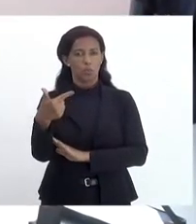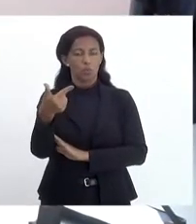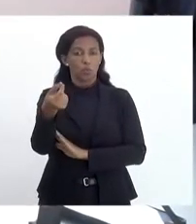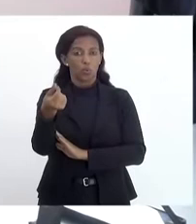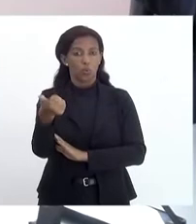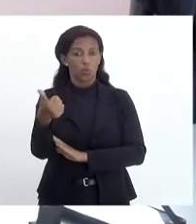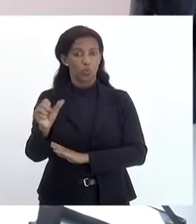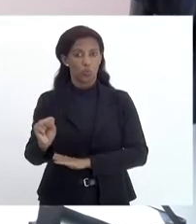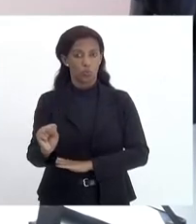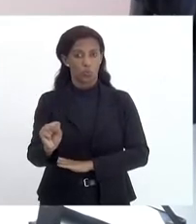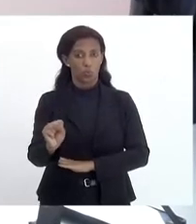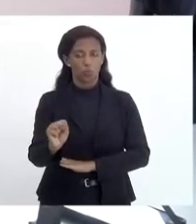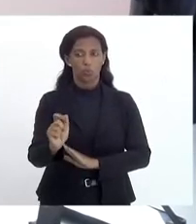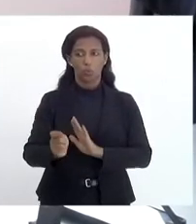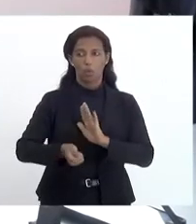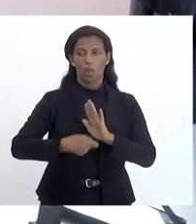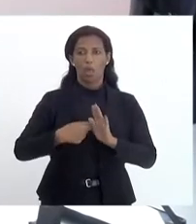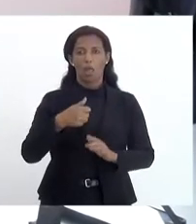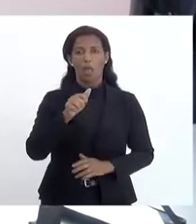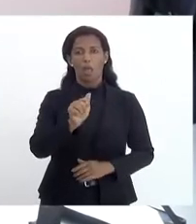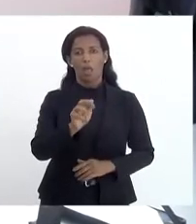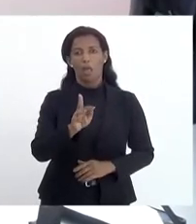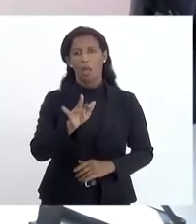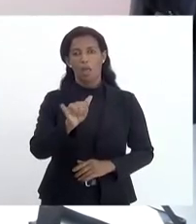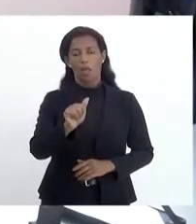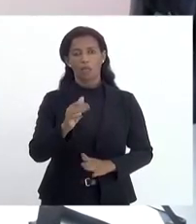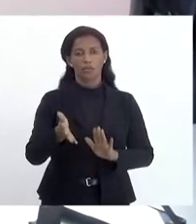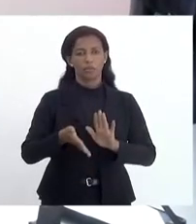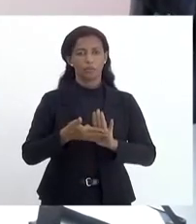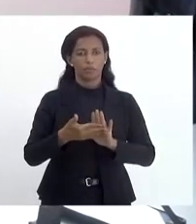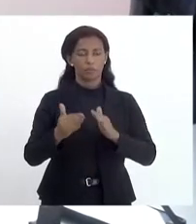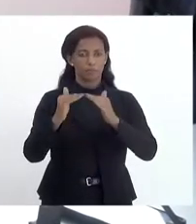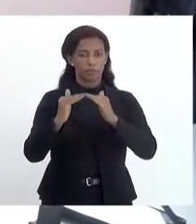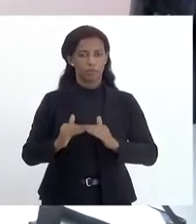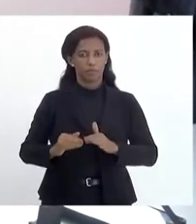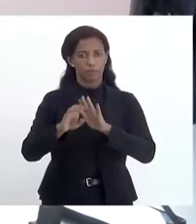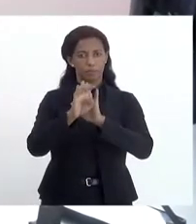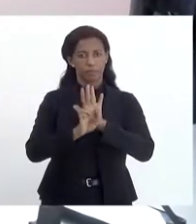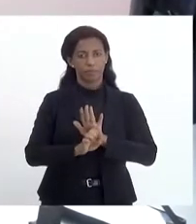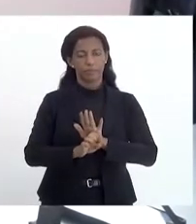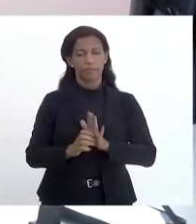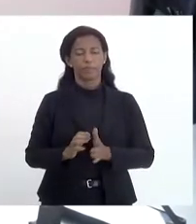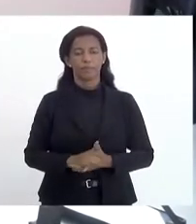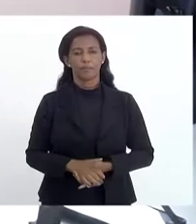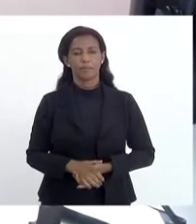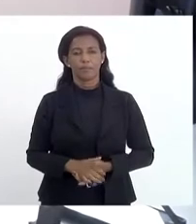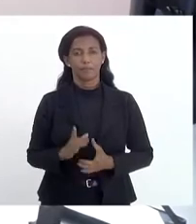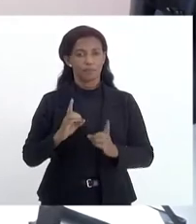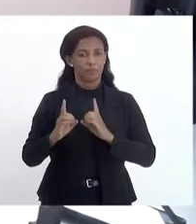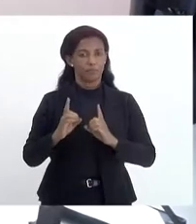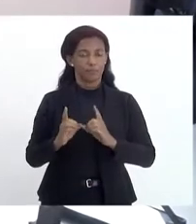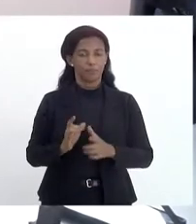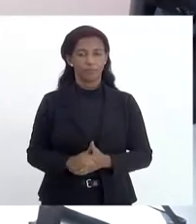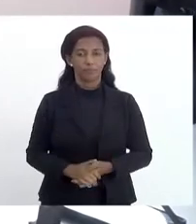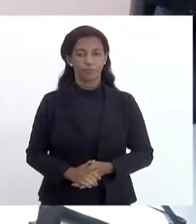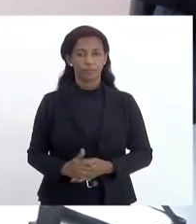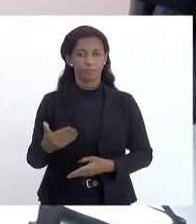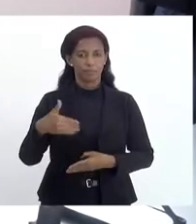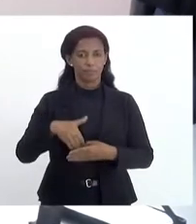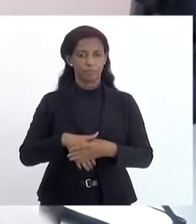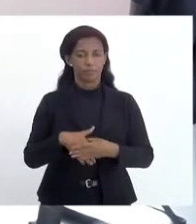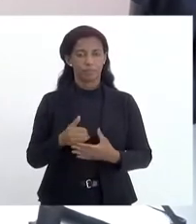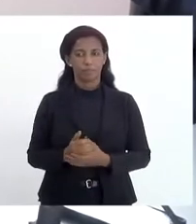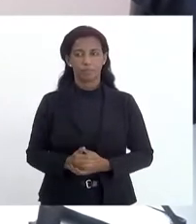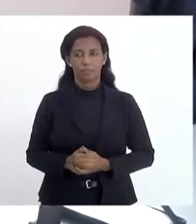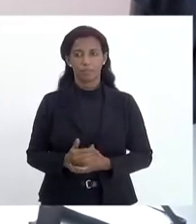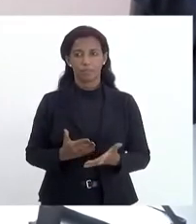4512/2018, de autoria do deputado Átila Nunes, parecer é favorável à emenda. Em discussão, em